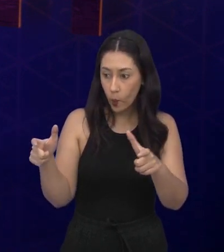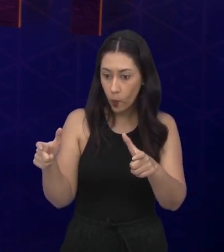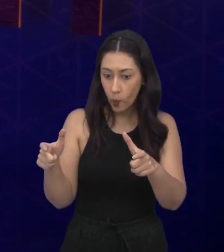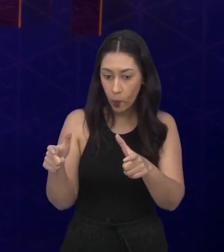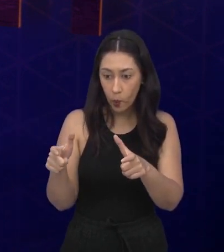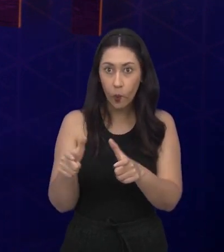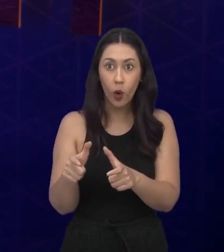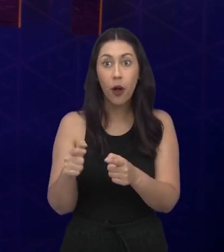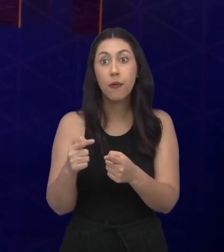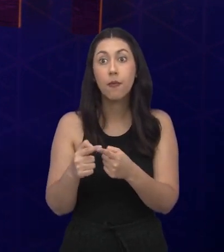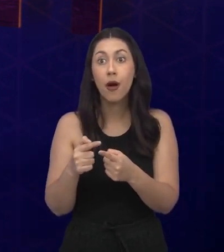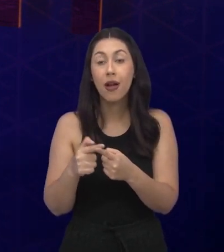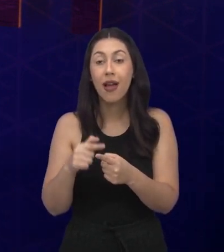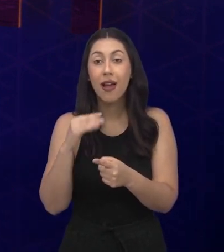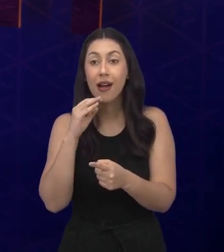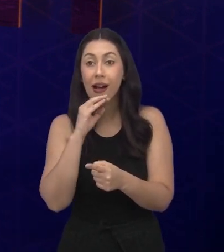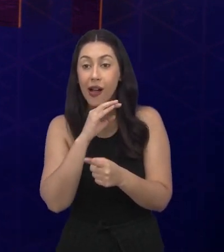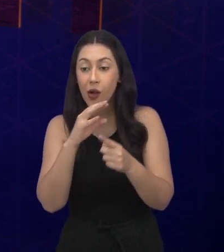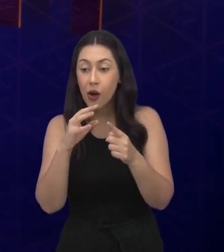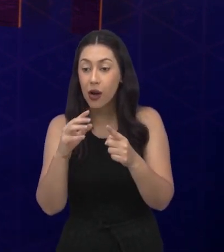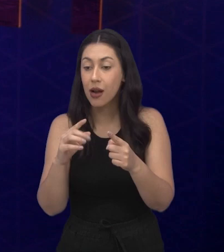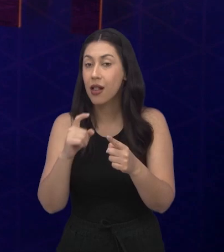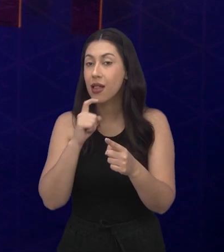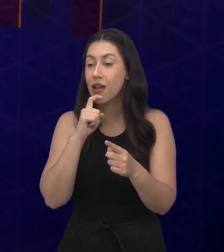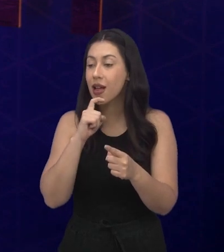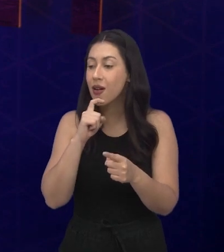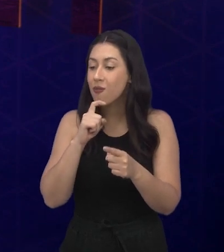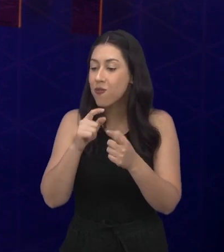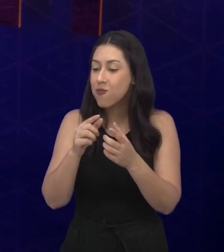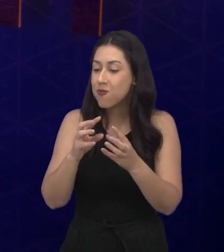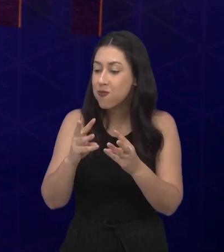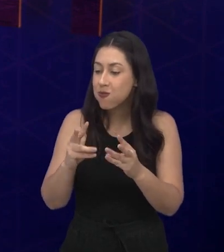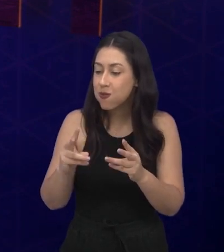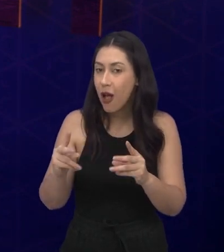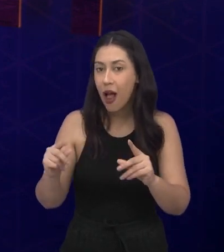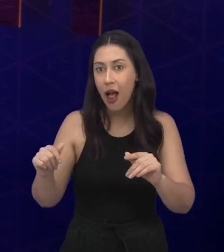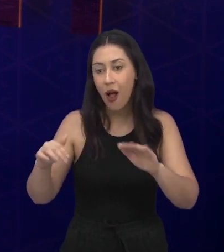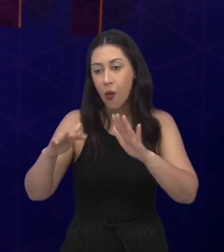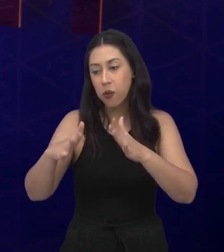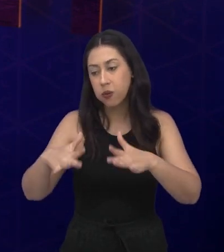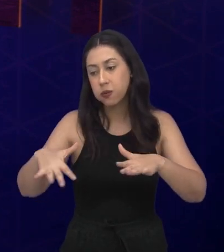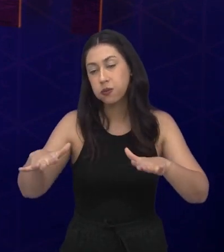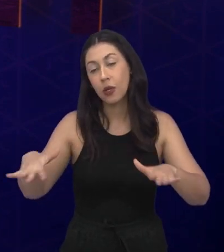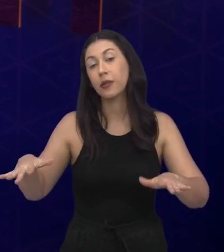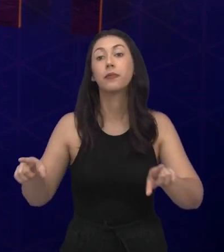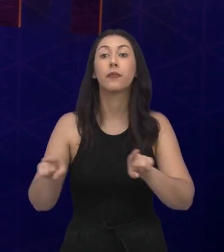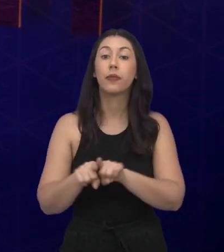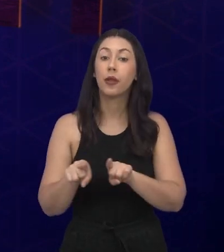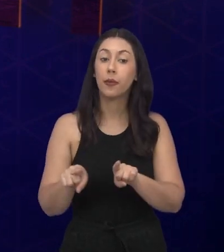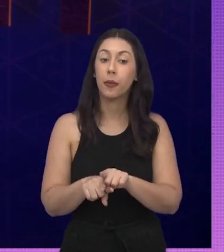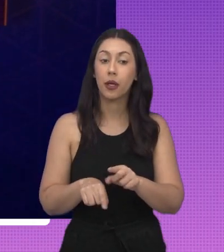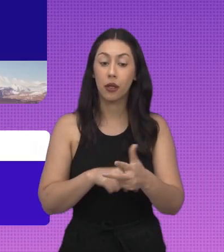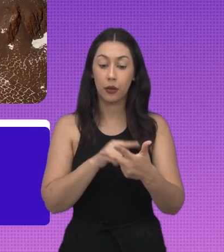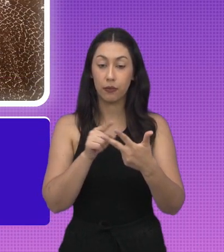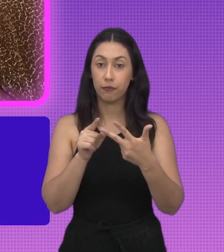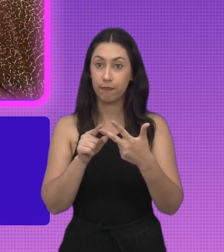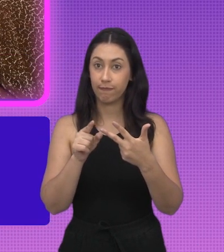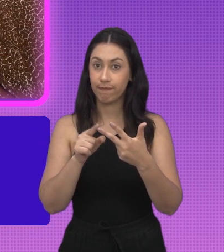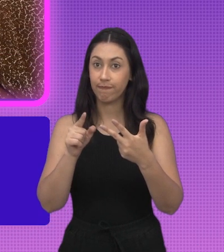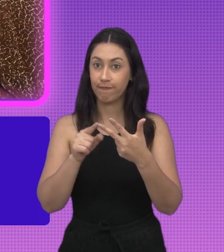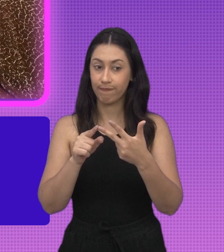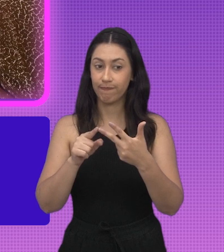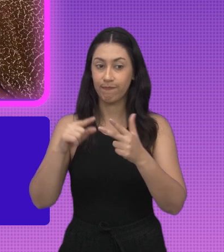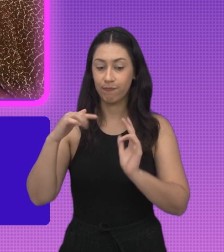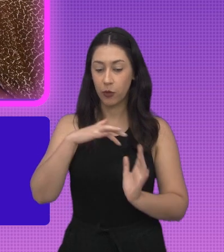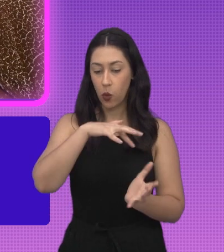né? Isso é um dos indícios do aquecimento global. Nesse mesmo sentido, tem o manto de gelo